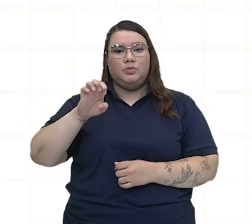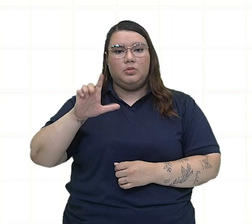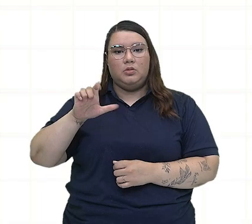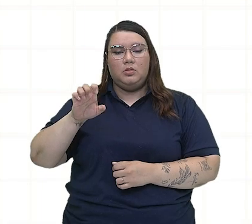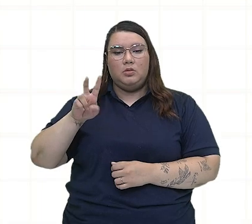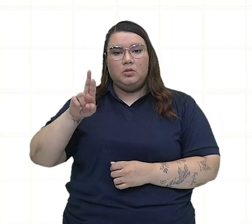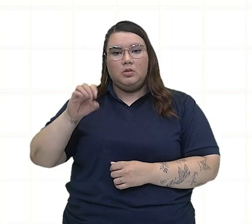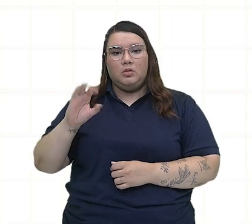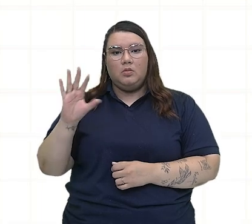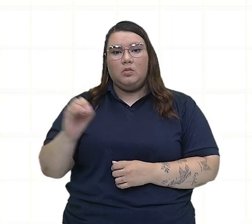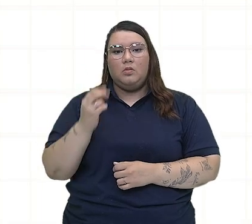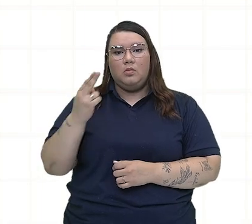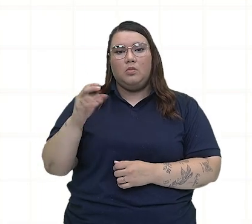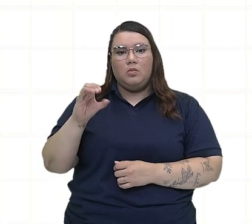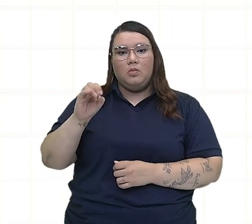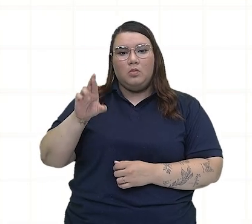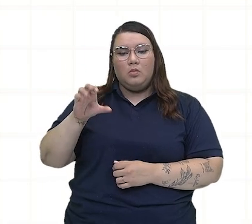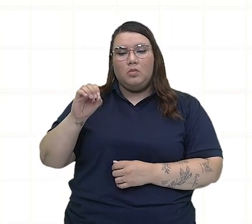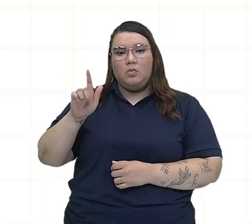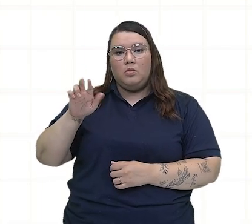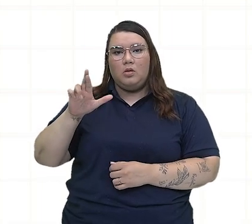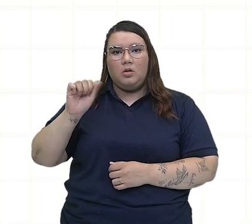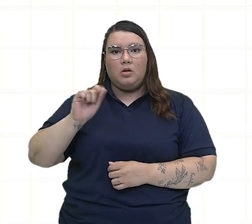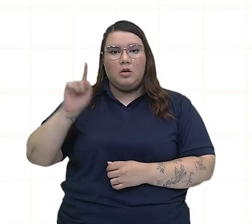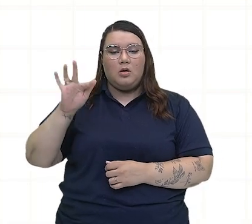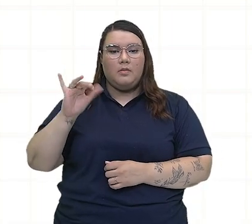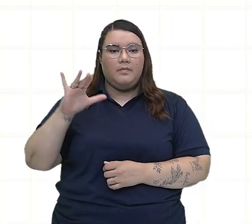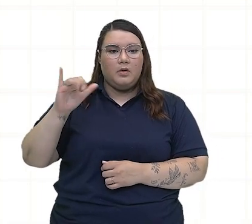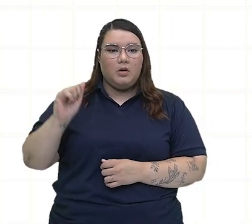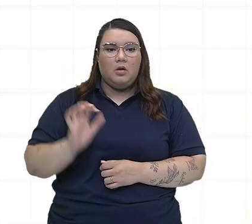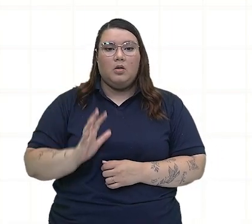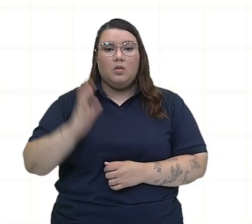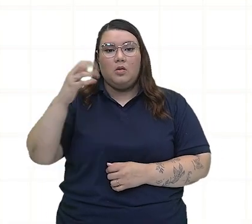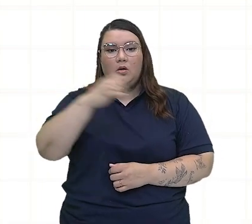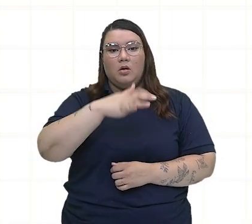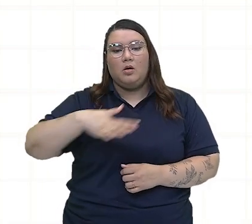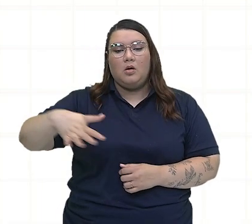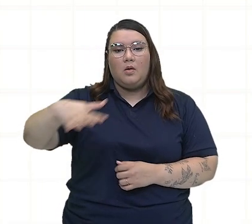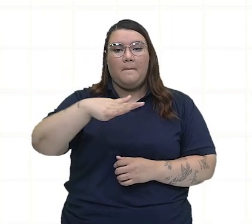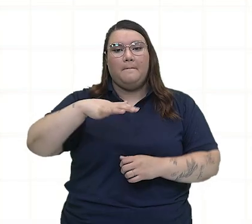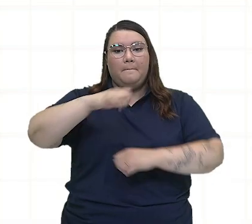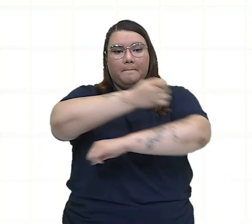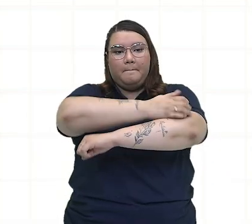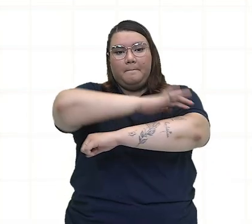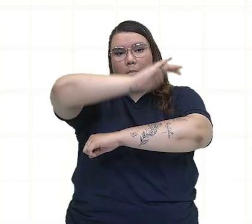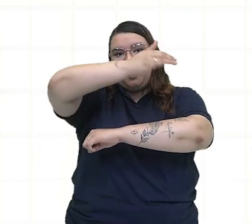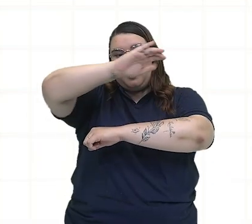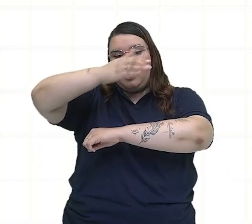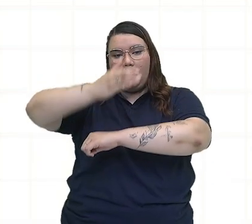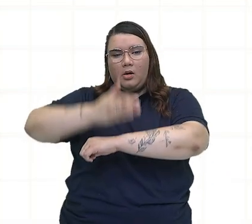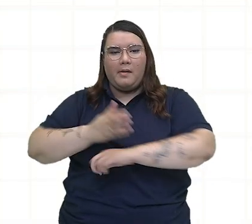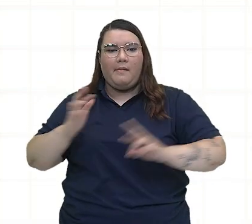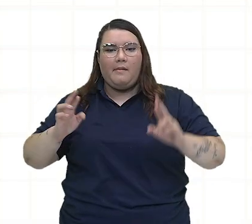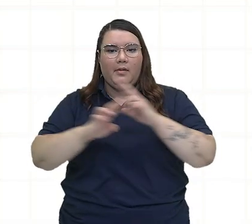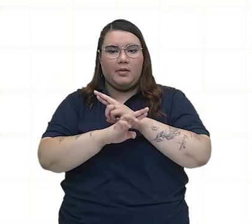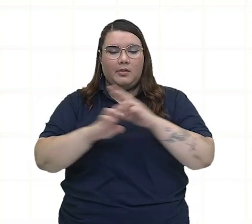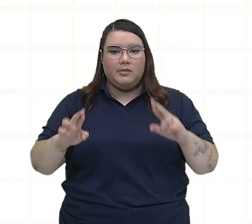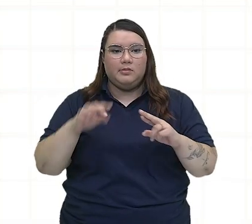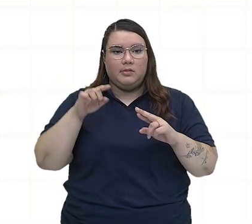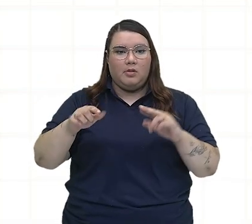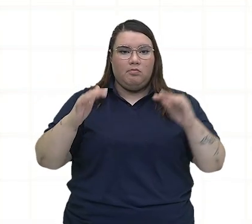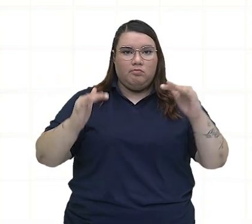relevo, ou a chamada chuva orográfica, que ela vai acontecer principalmente em áreas montanhosas, porque